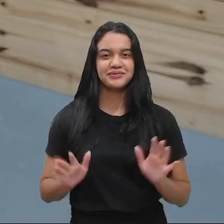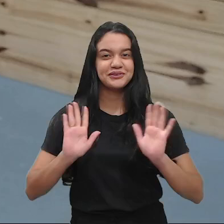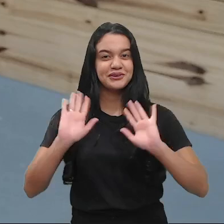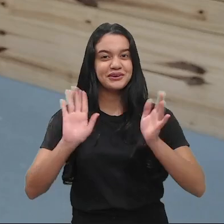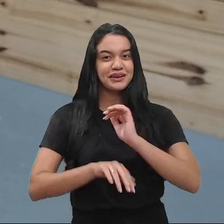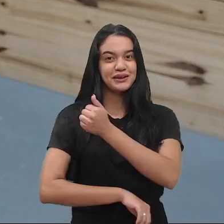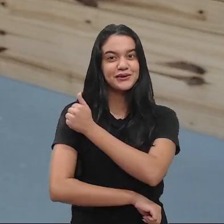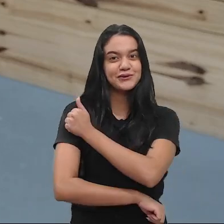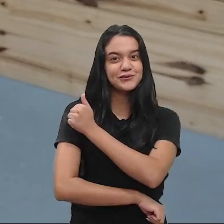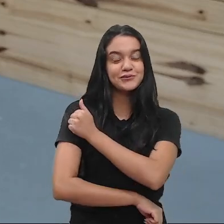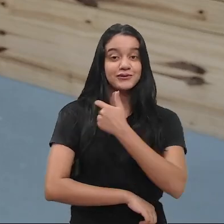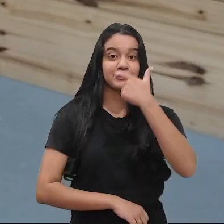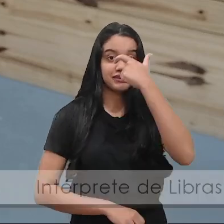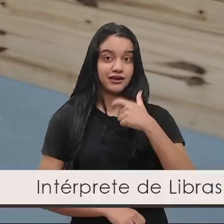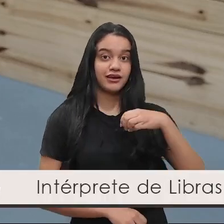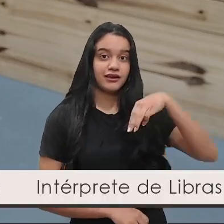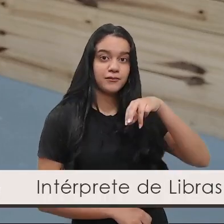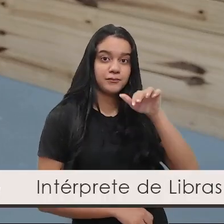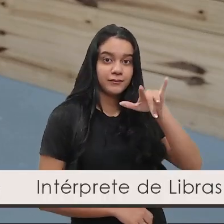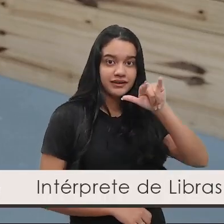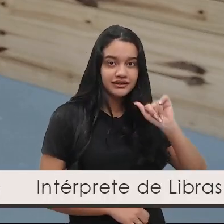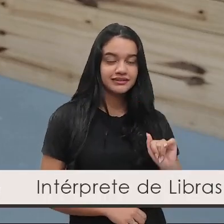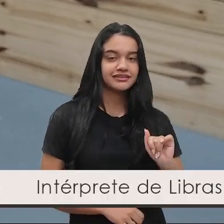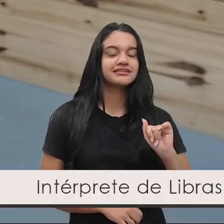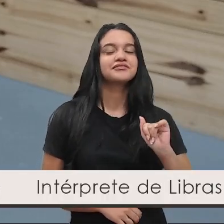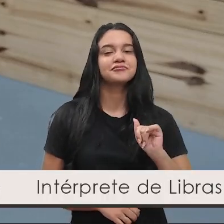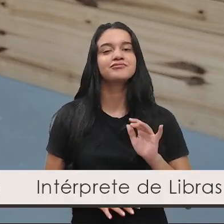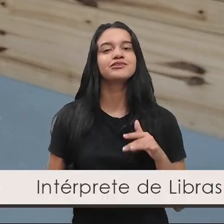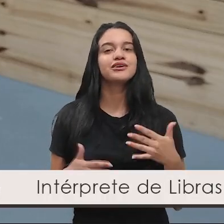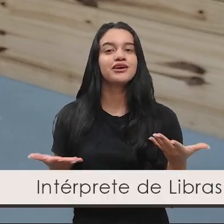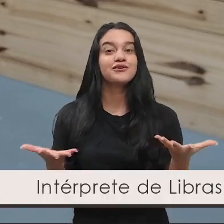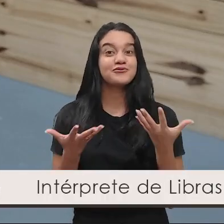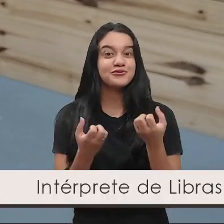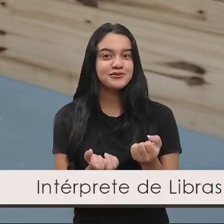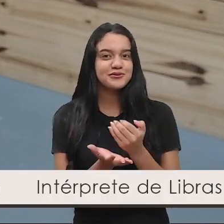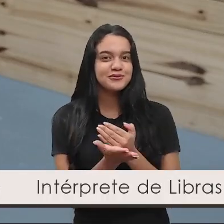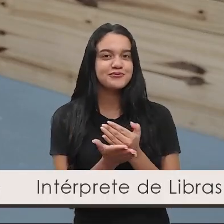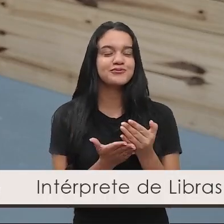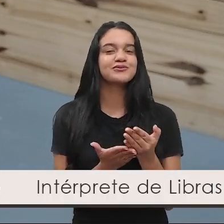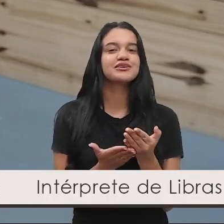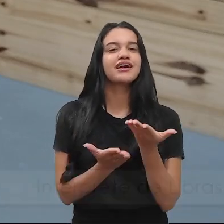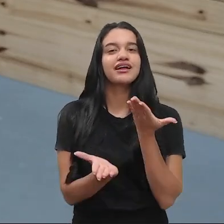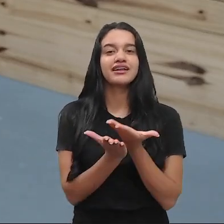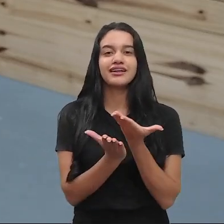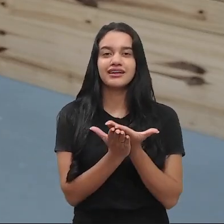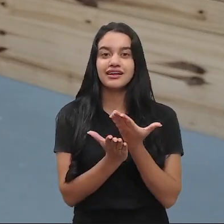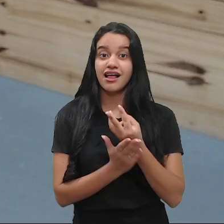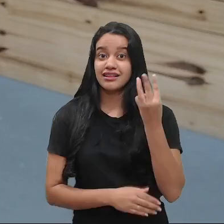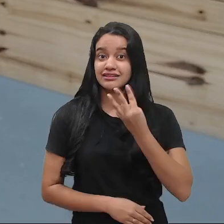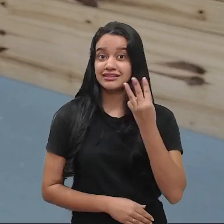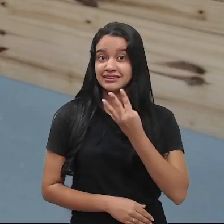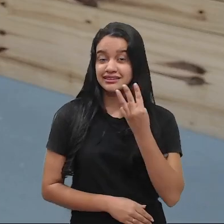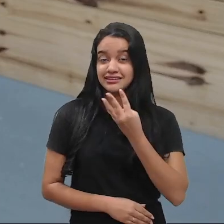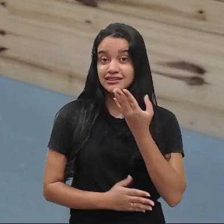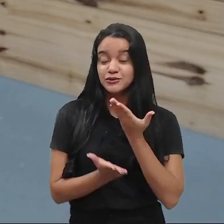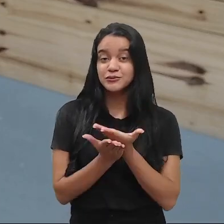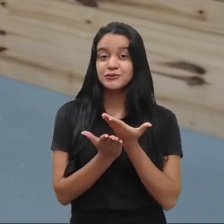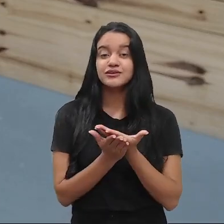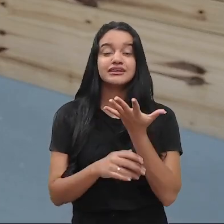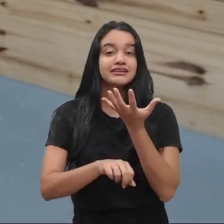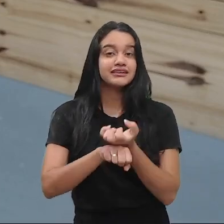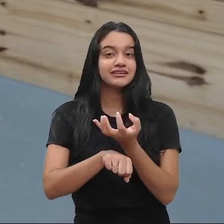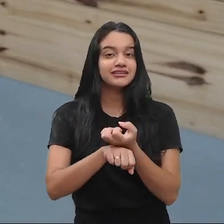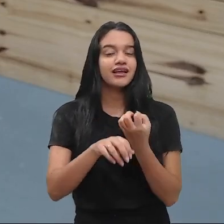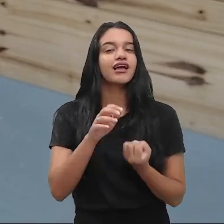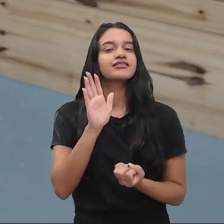Olá, estudante! Eu sou a professora Maria Lua Ribeiro e vamos dar início à aula da terceira unidade da disciplina